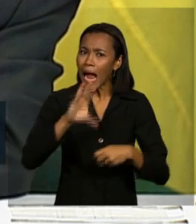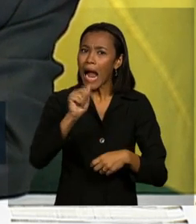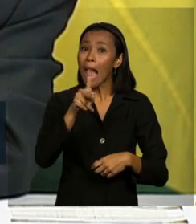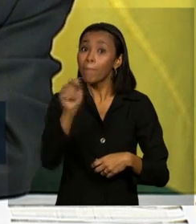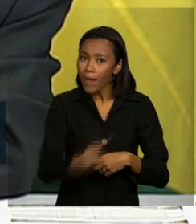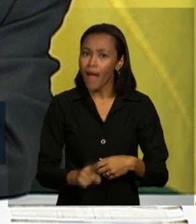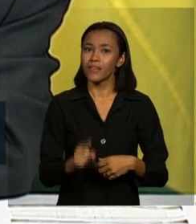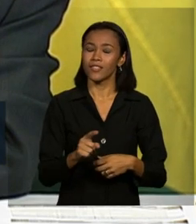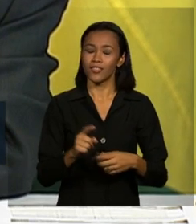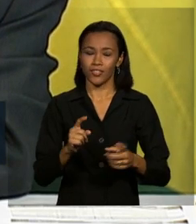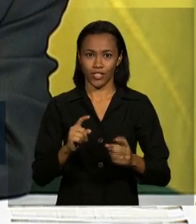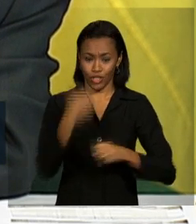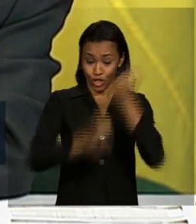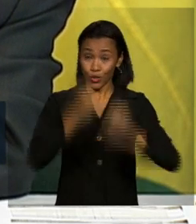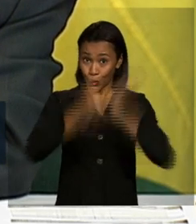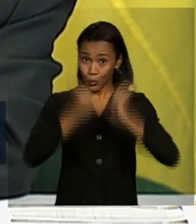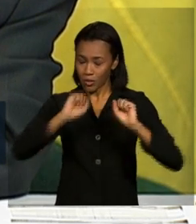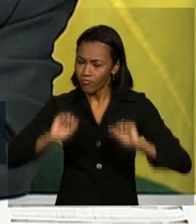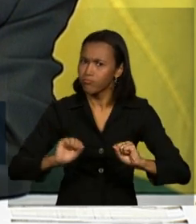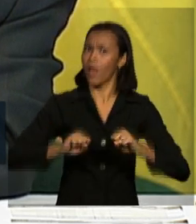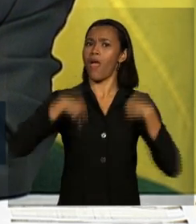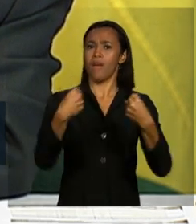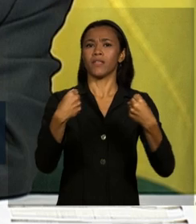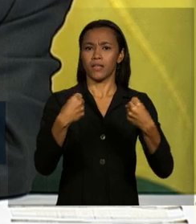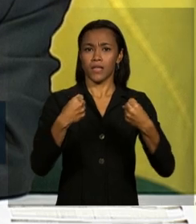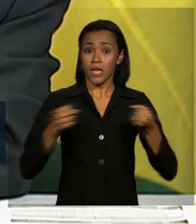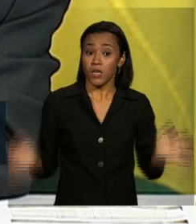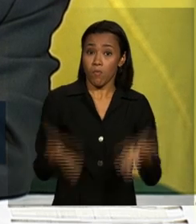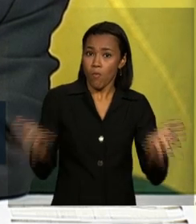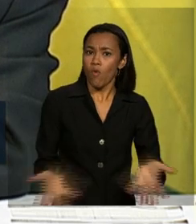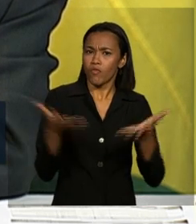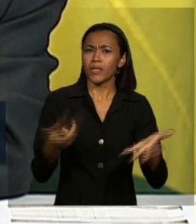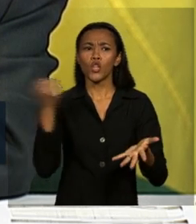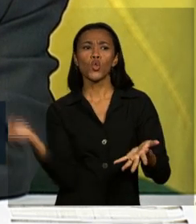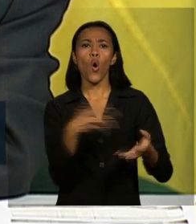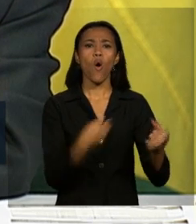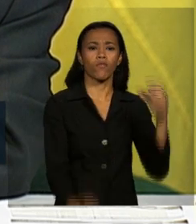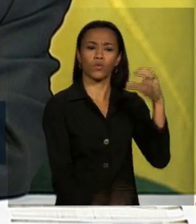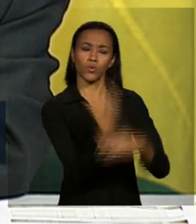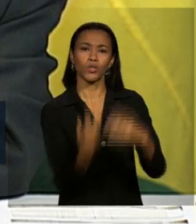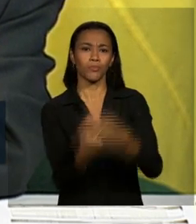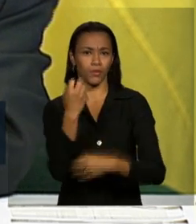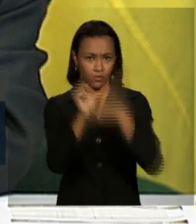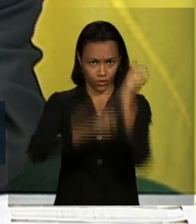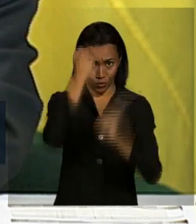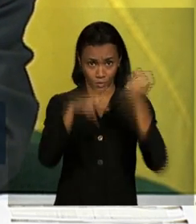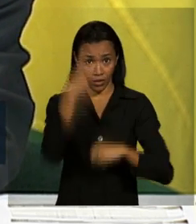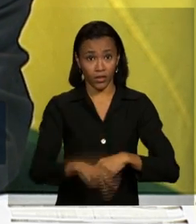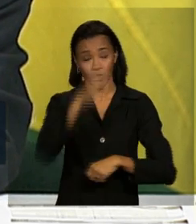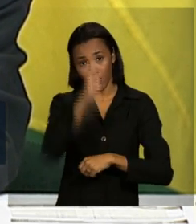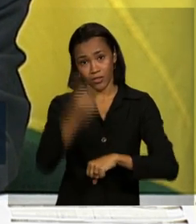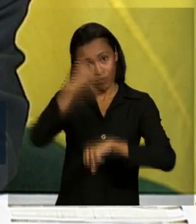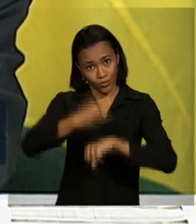revitalizar indústrias existentes estimular a implantação de novas indústrias aqui no país